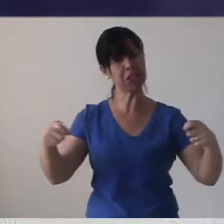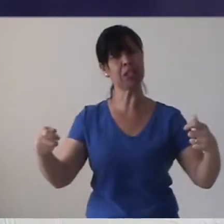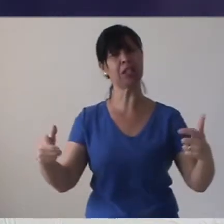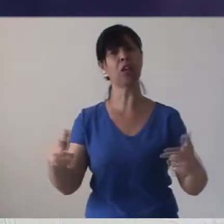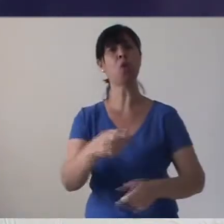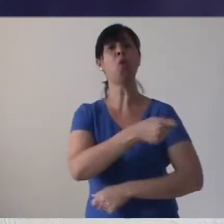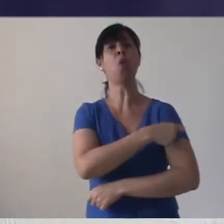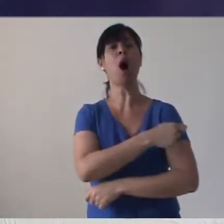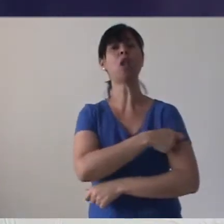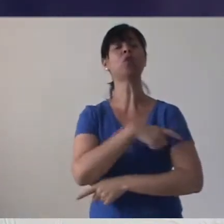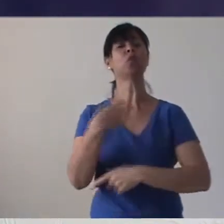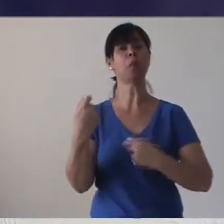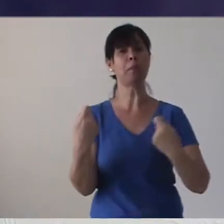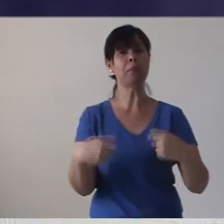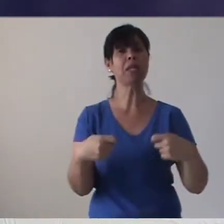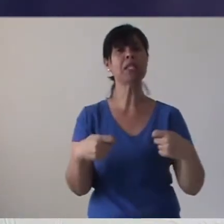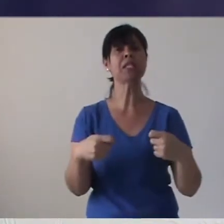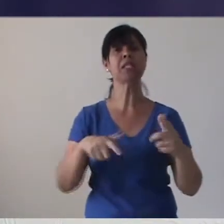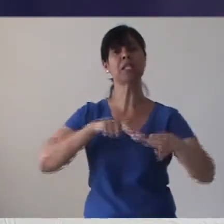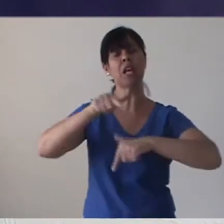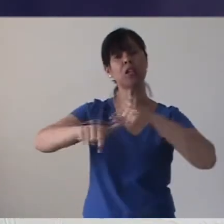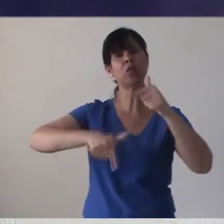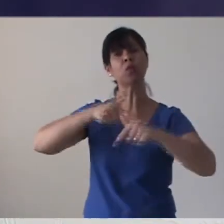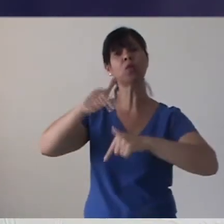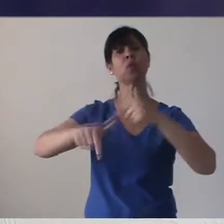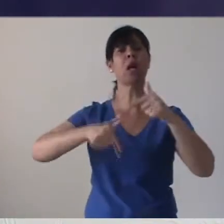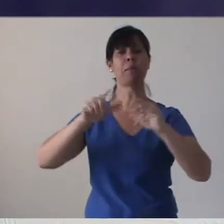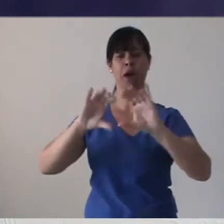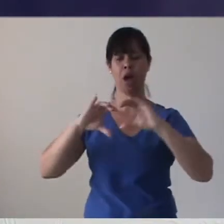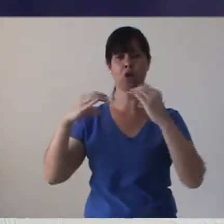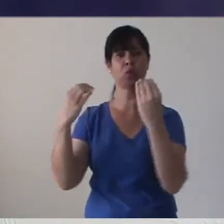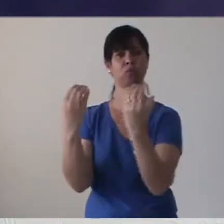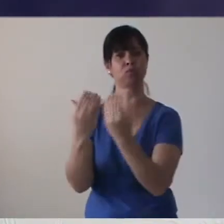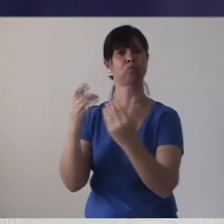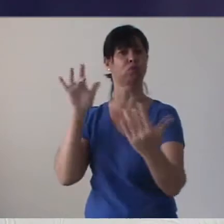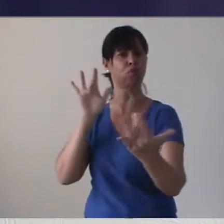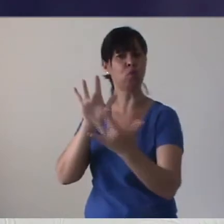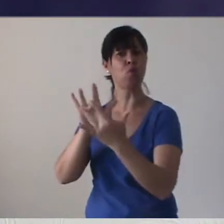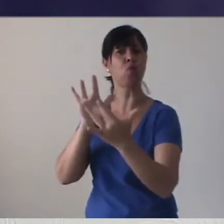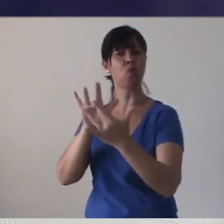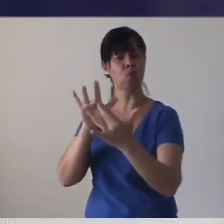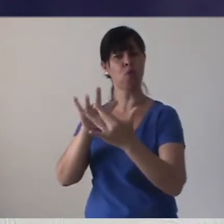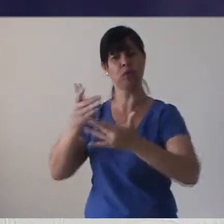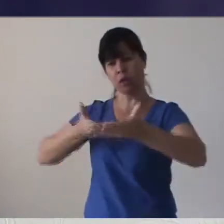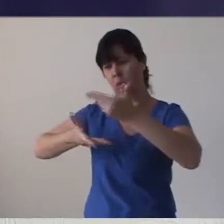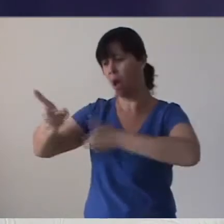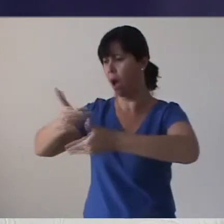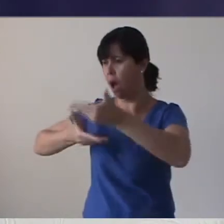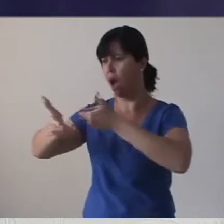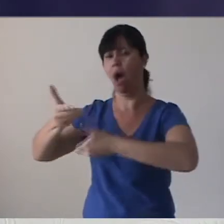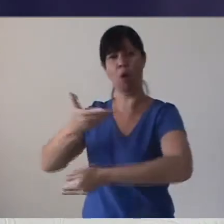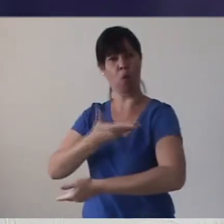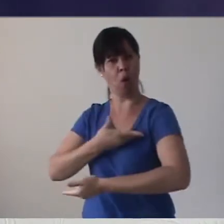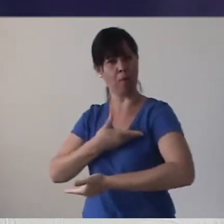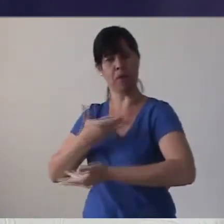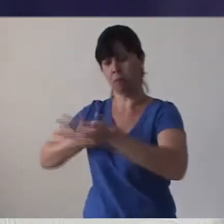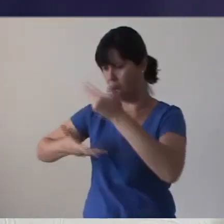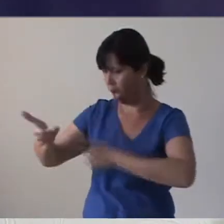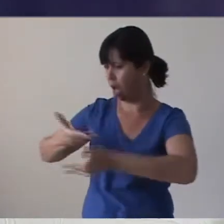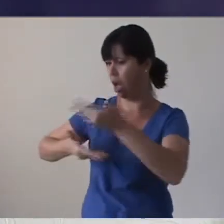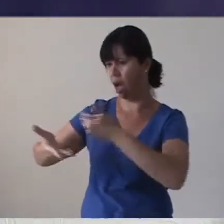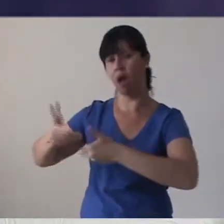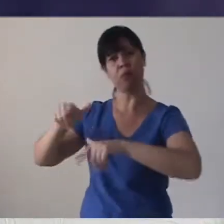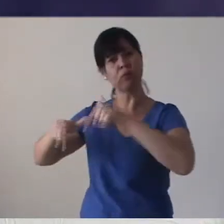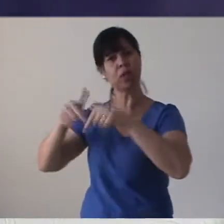ele precisa desse trabalho em grupo, né, desse contato para trabalhar colaborativamente,